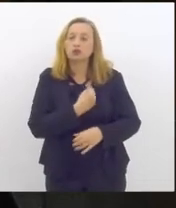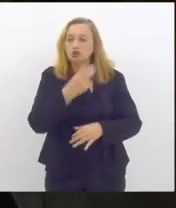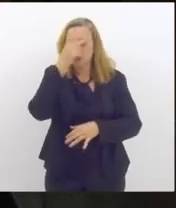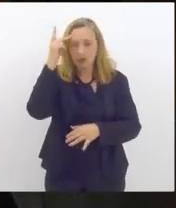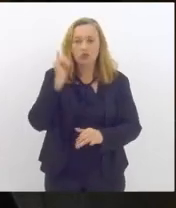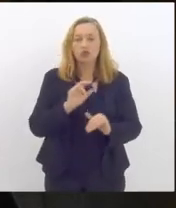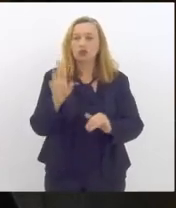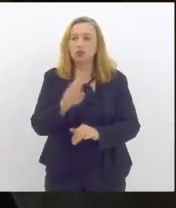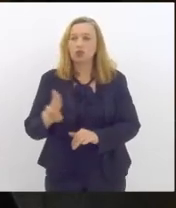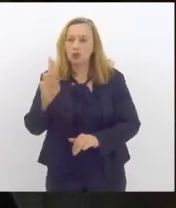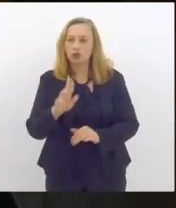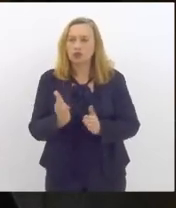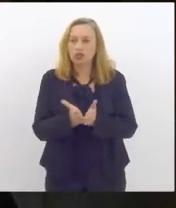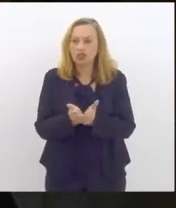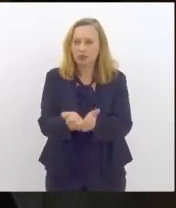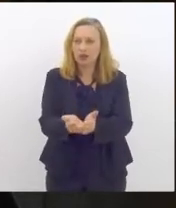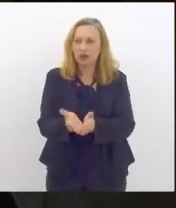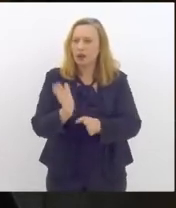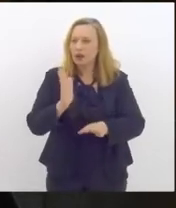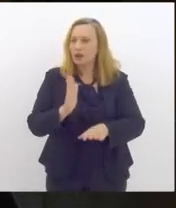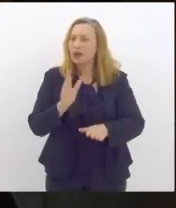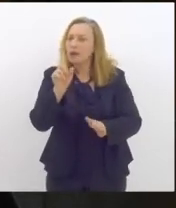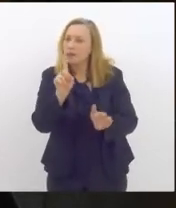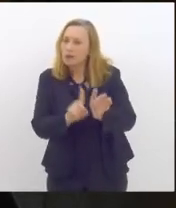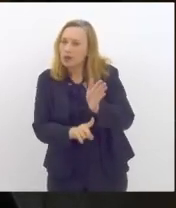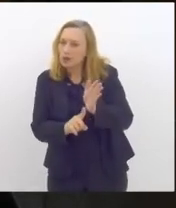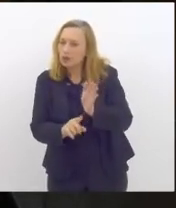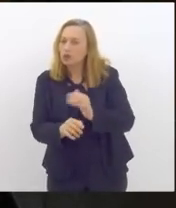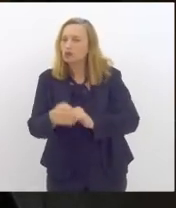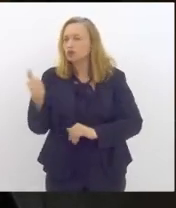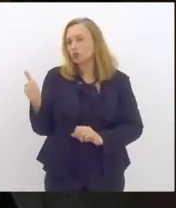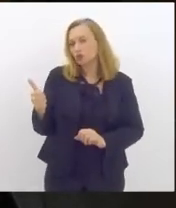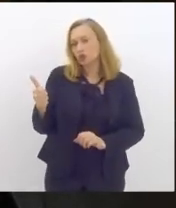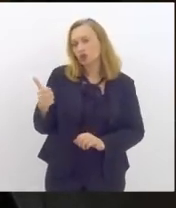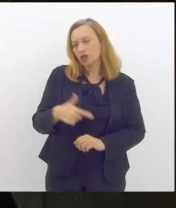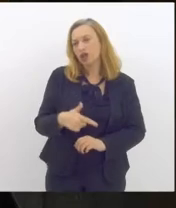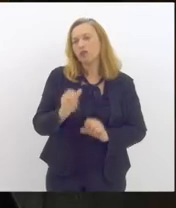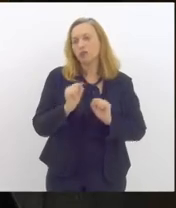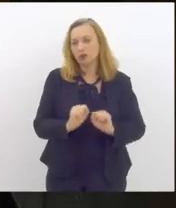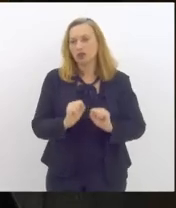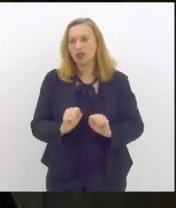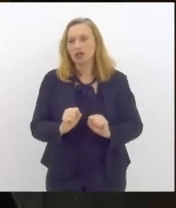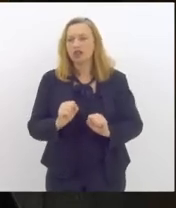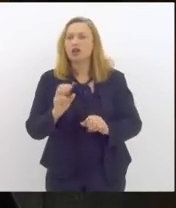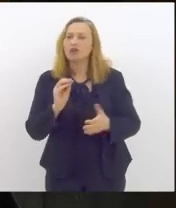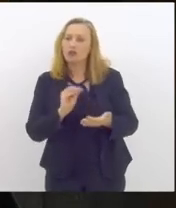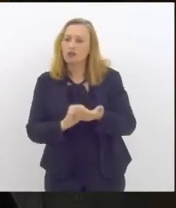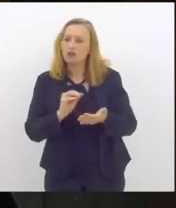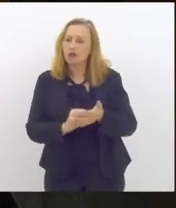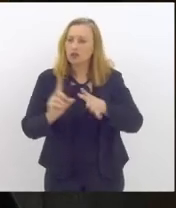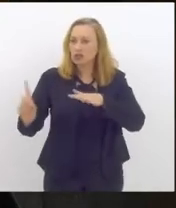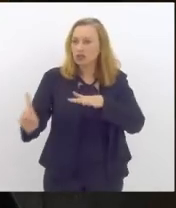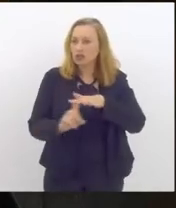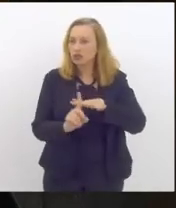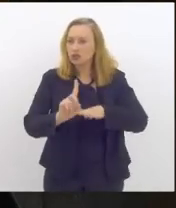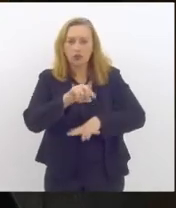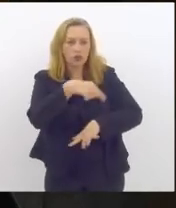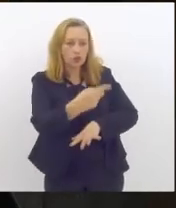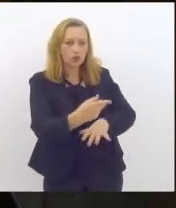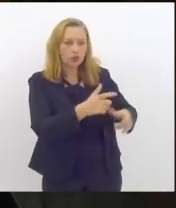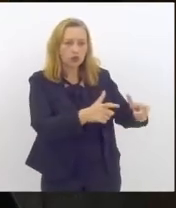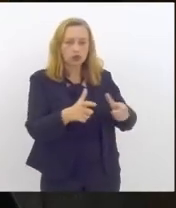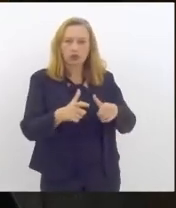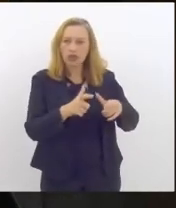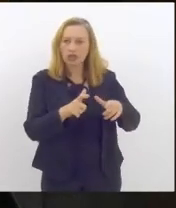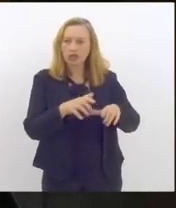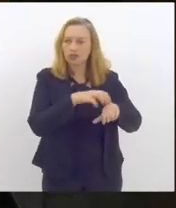usuários do serviço de bar que seja muito menor do que poderia falta de integração com outros modais de transporte